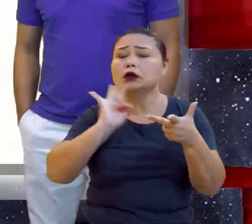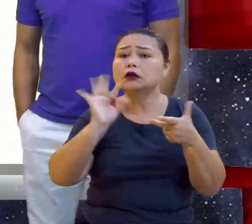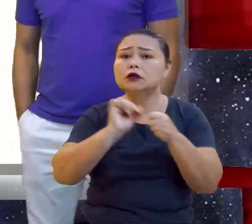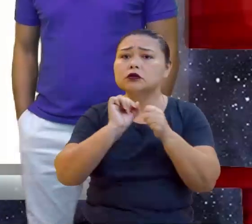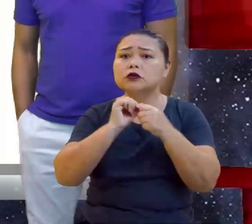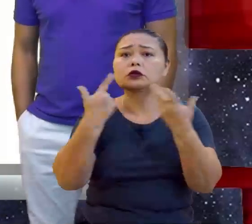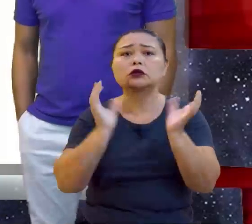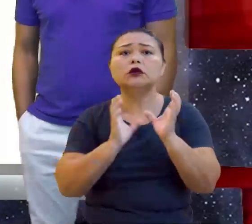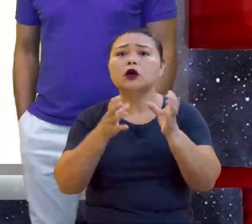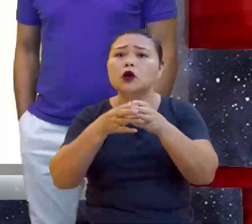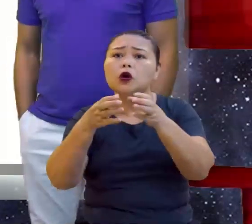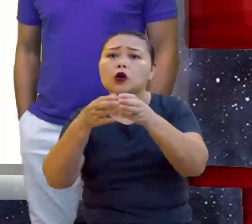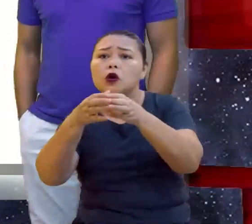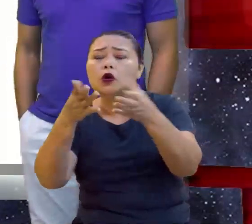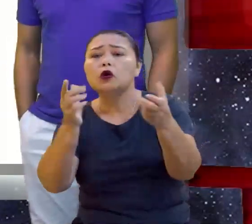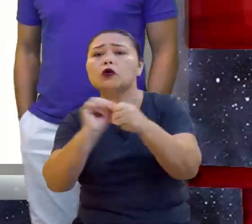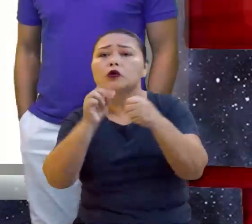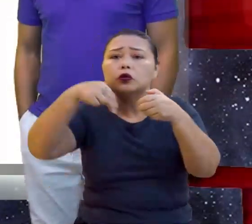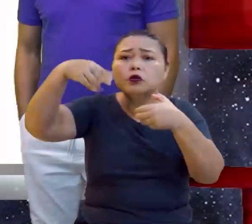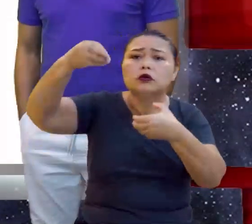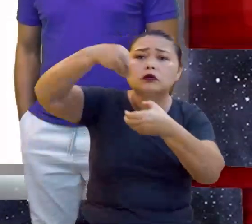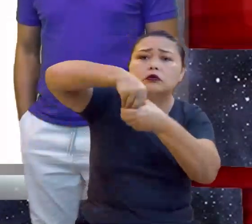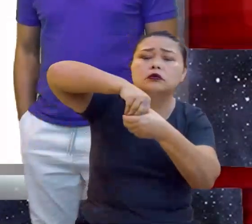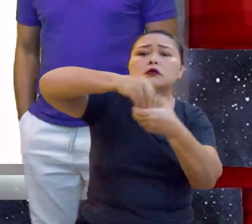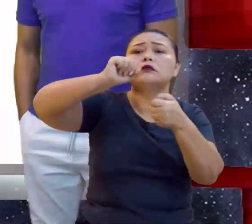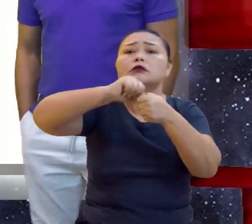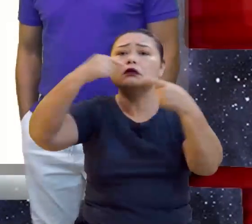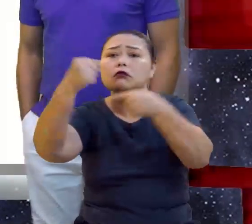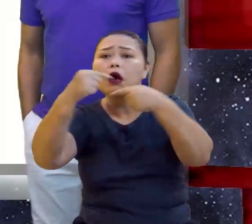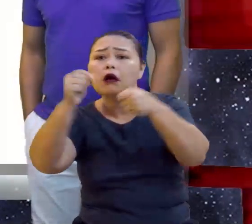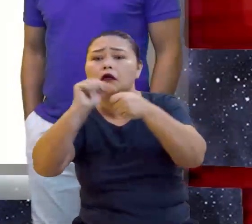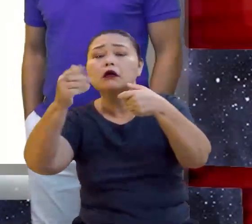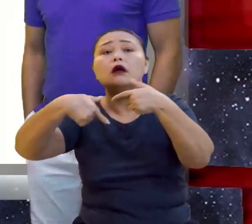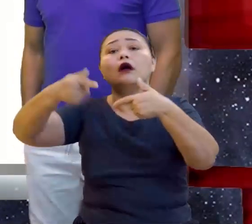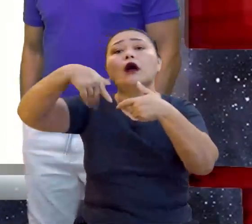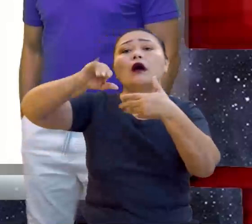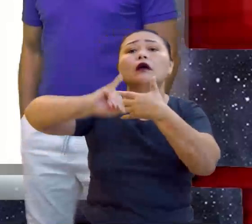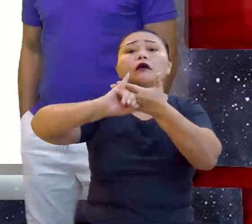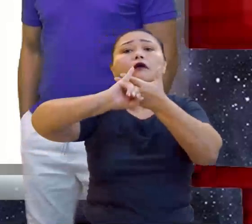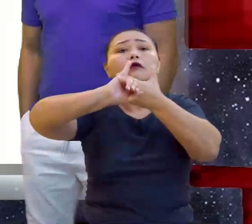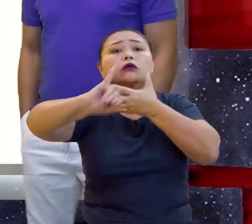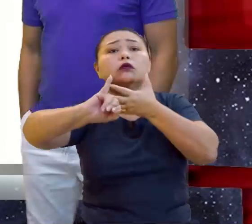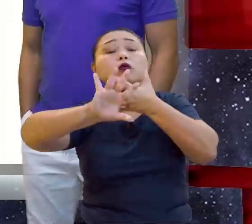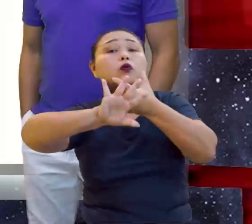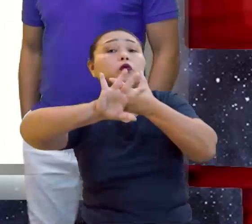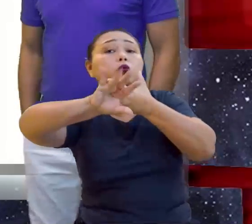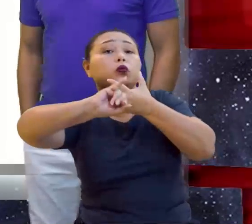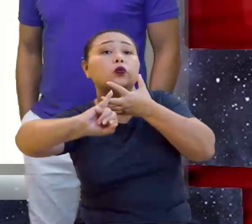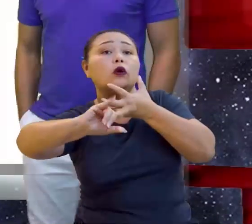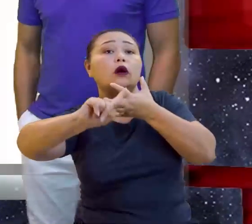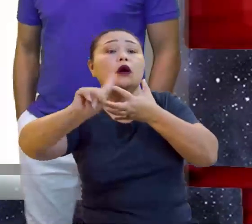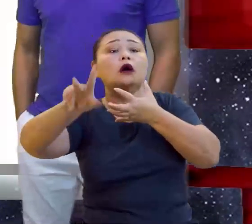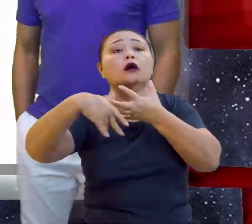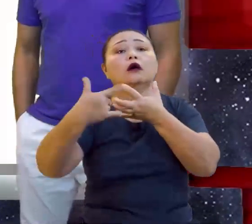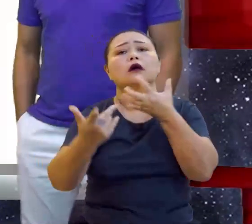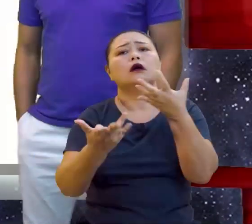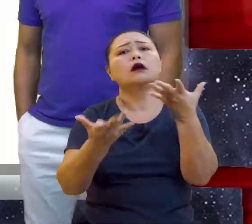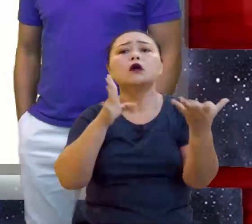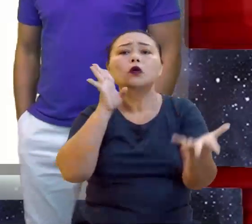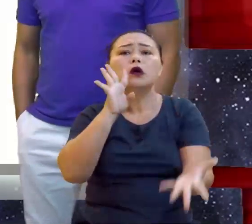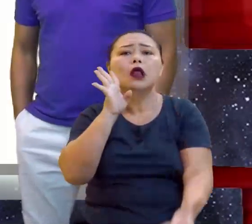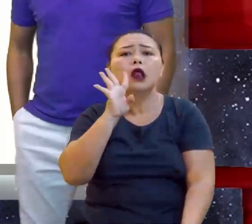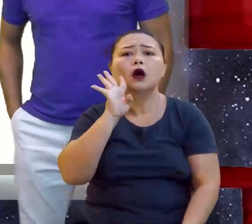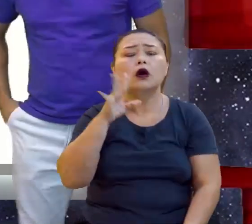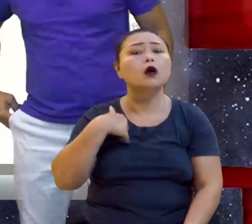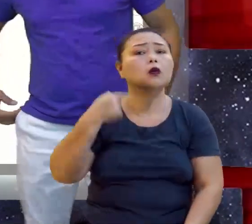para ela, é assim, ó, os naturais, dentro dos inteiros, dentro dos racionais, e os irracionais, aqui vive isolamento social. E ela, nossa, que legal, nunca